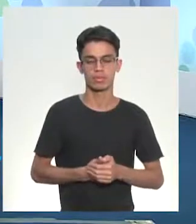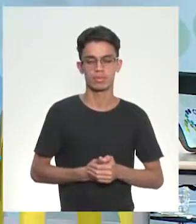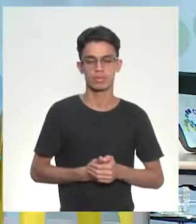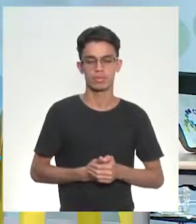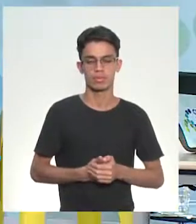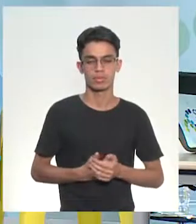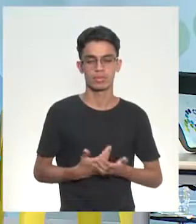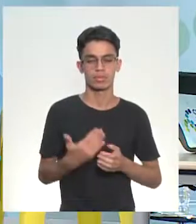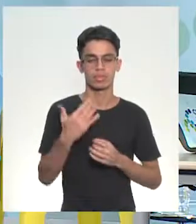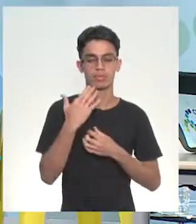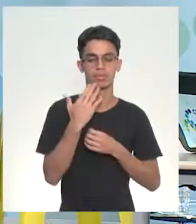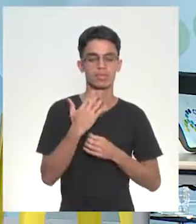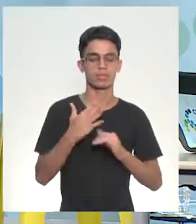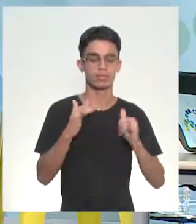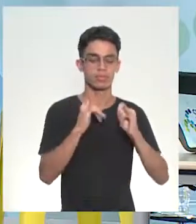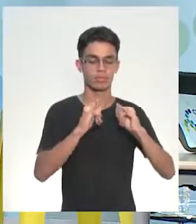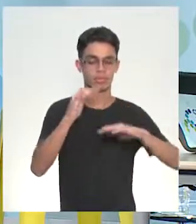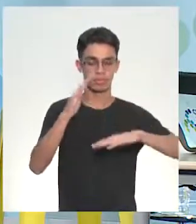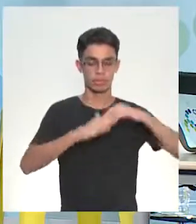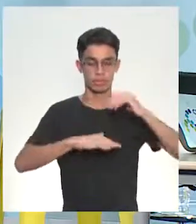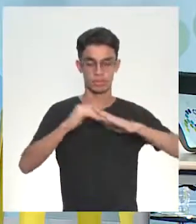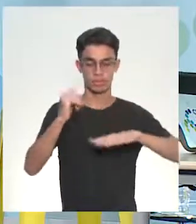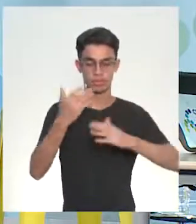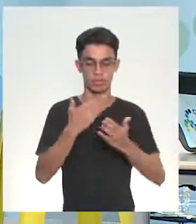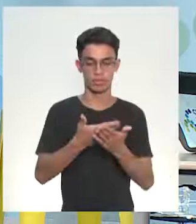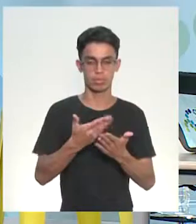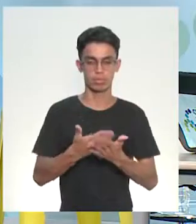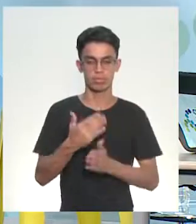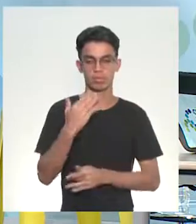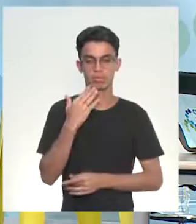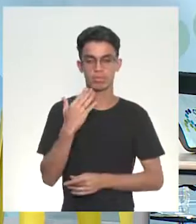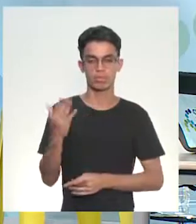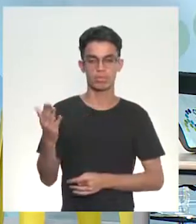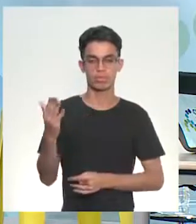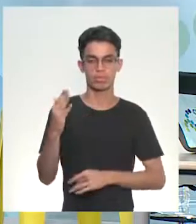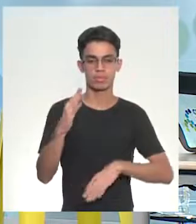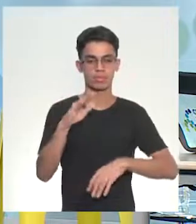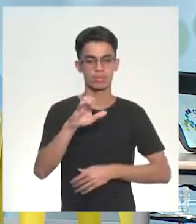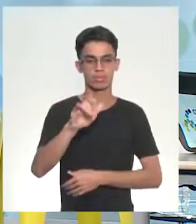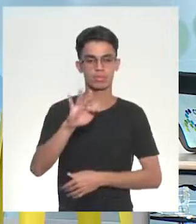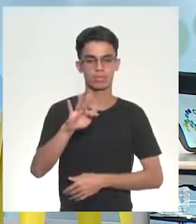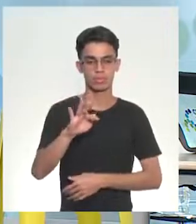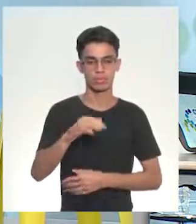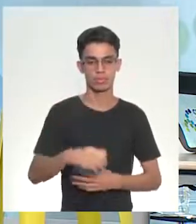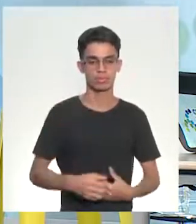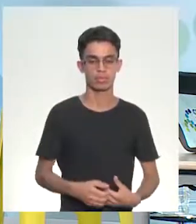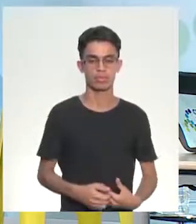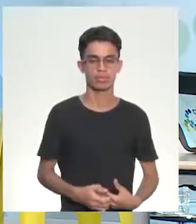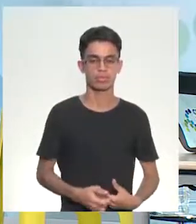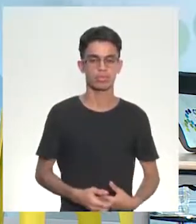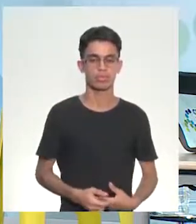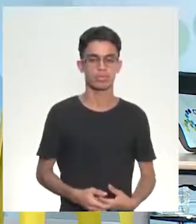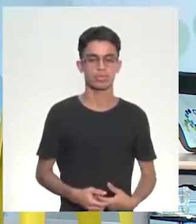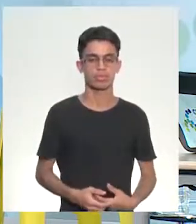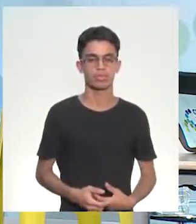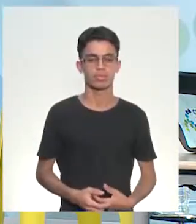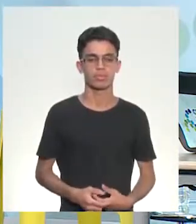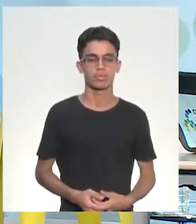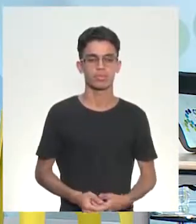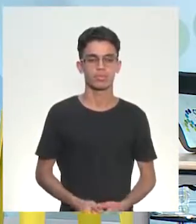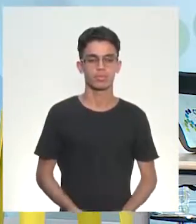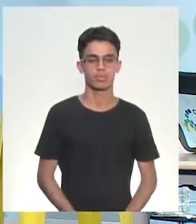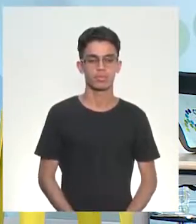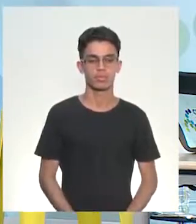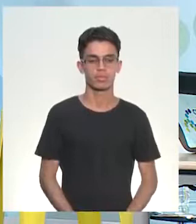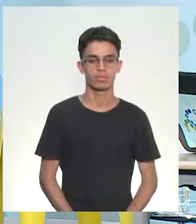começar ressaltando apenas a habilidade dessa nossa aula. Então, a habilidade EF. Opa, não acionei a